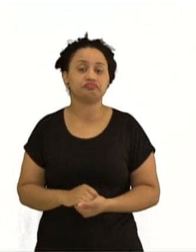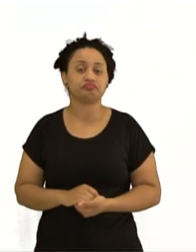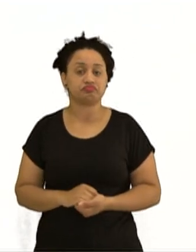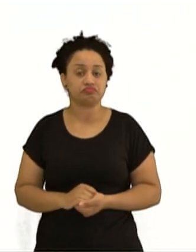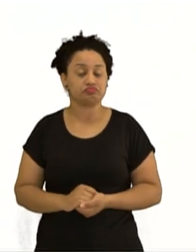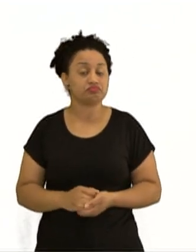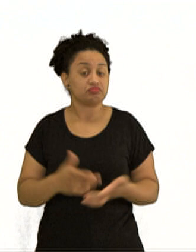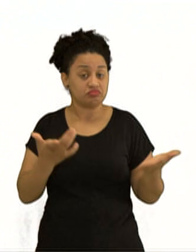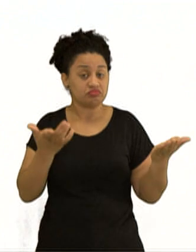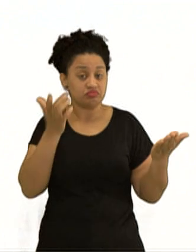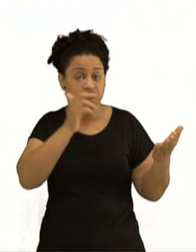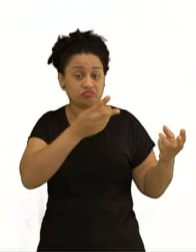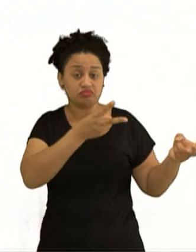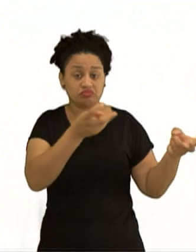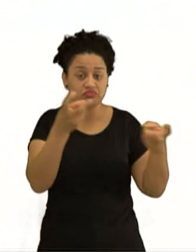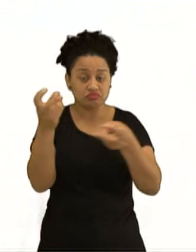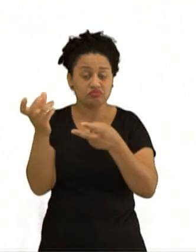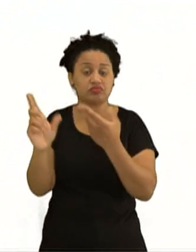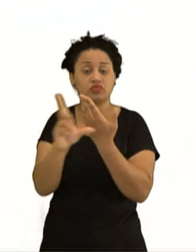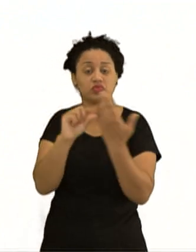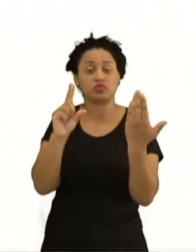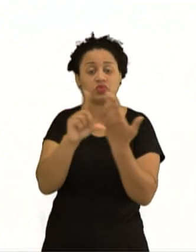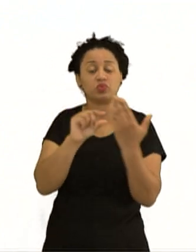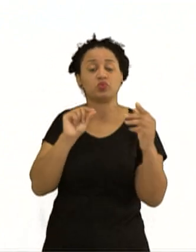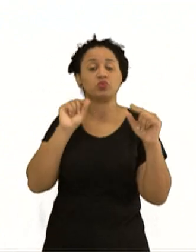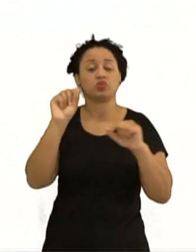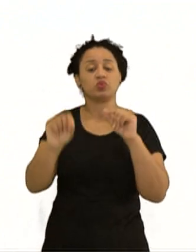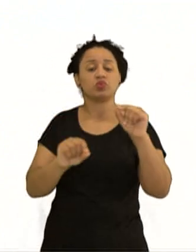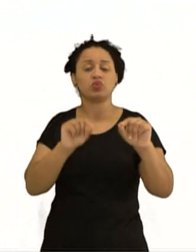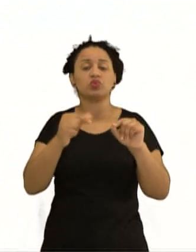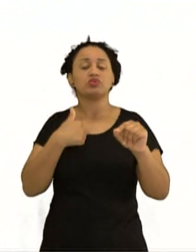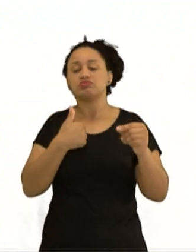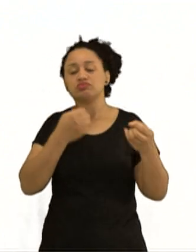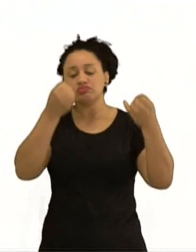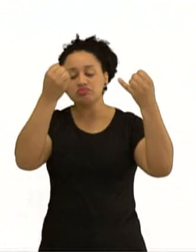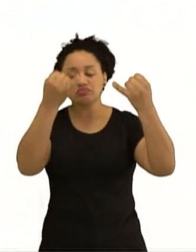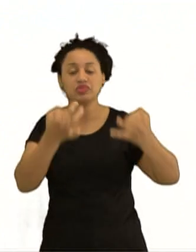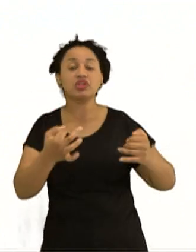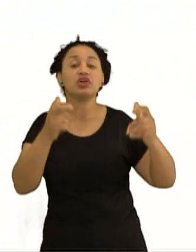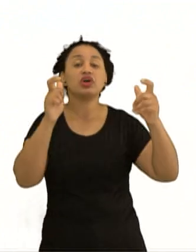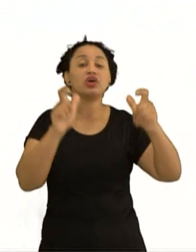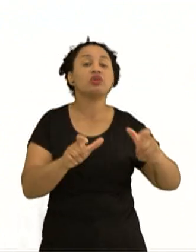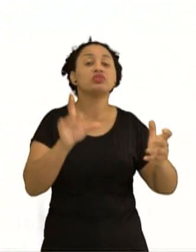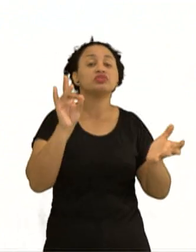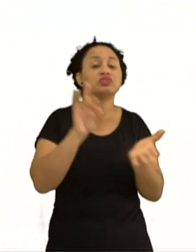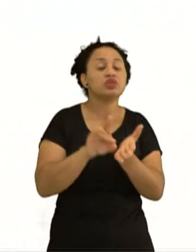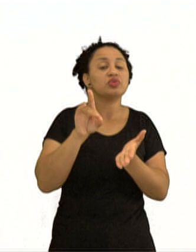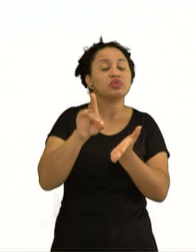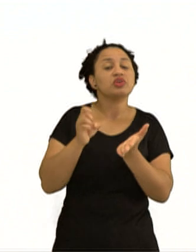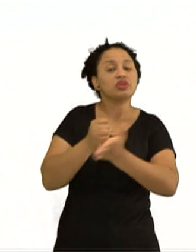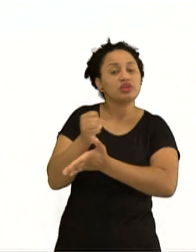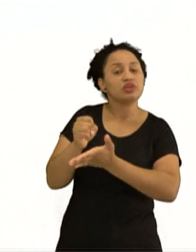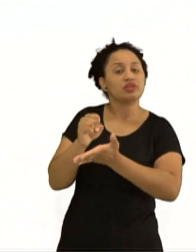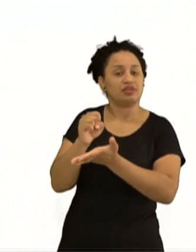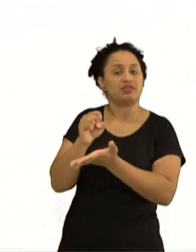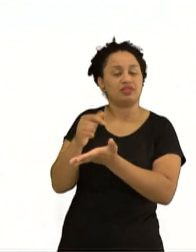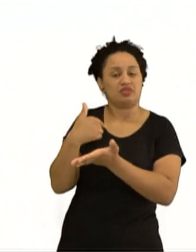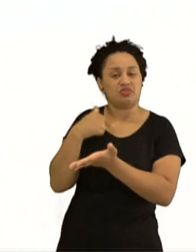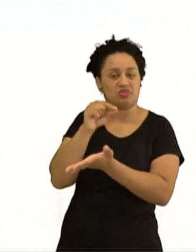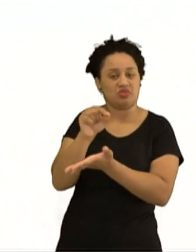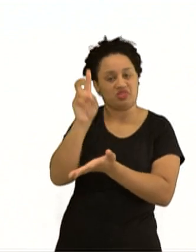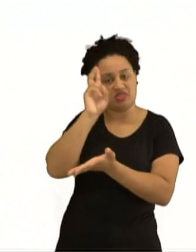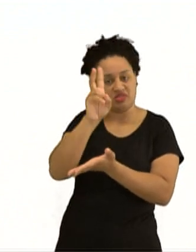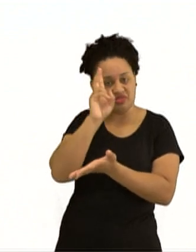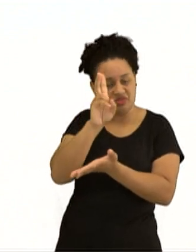Conseguiu perceber aqui que a autora nos situa a origem desse clássico, Alice no País